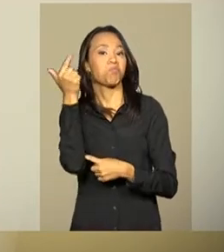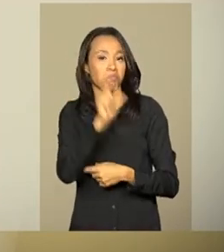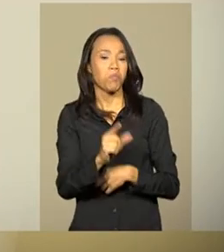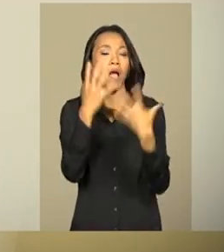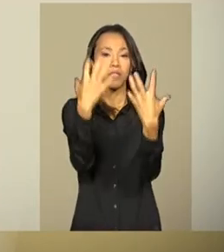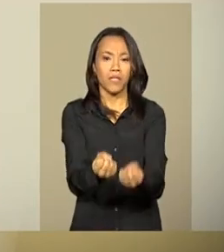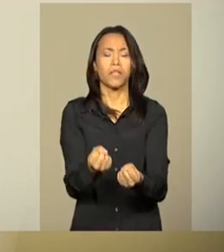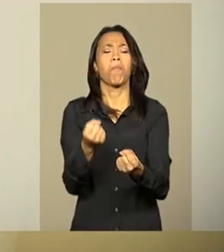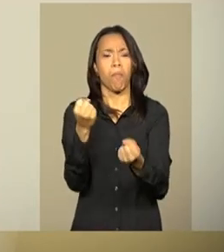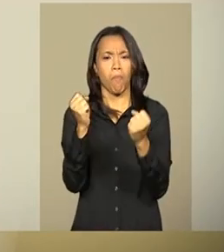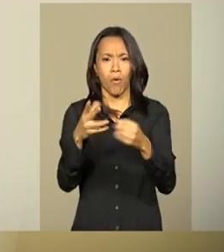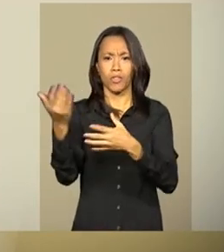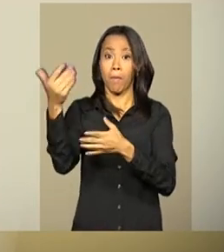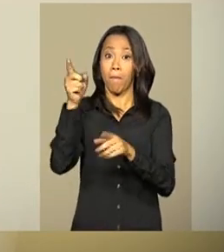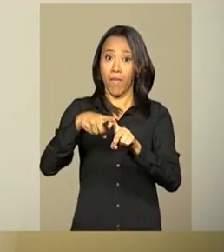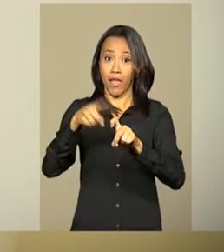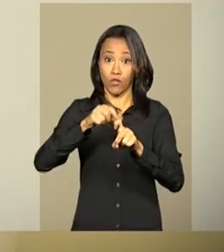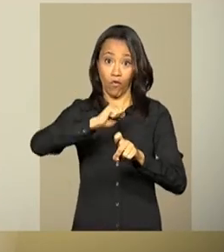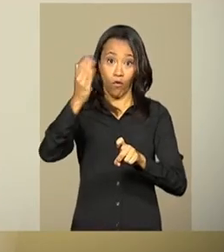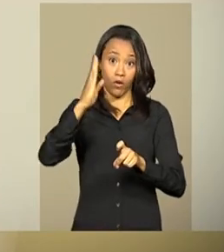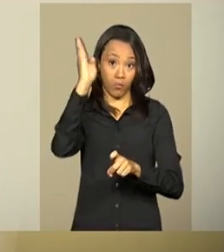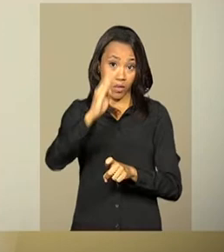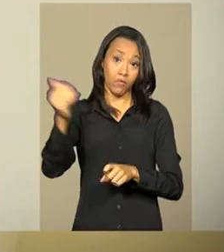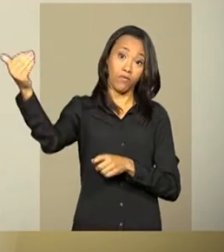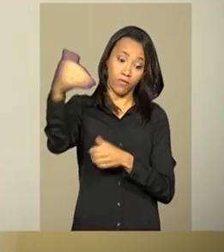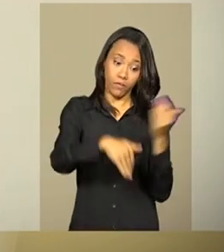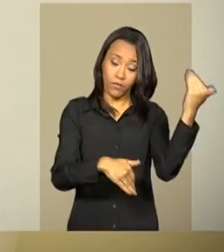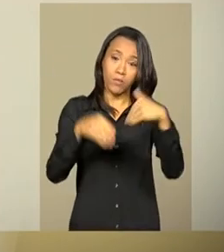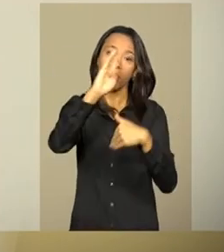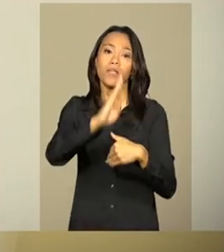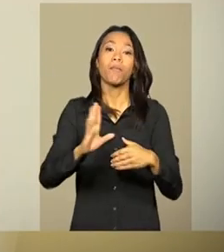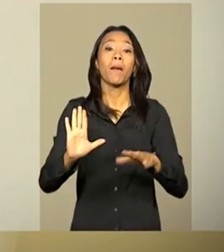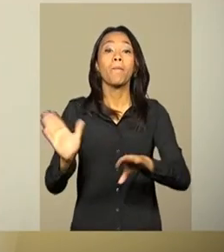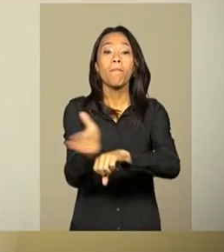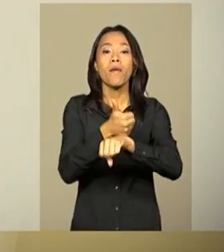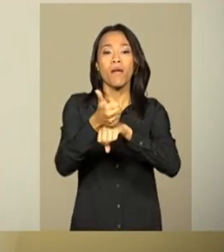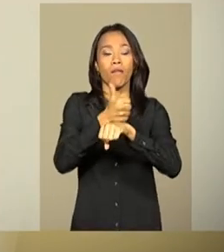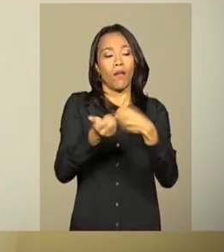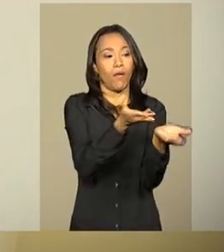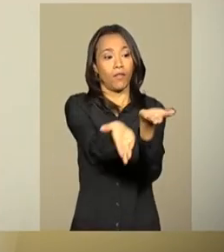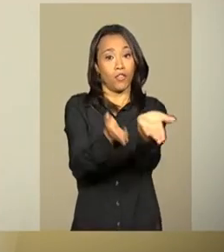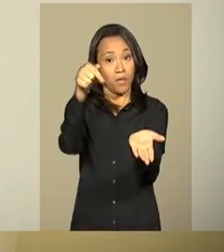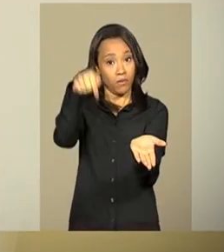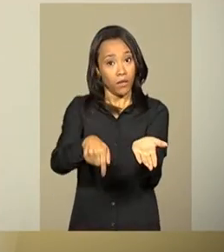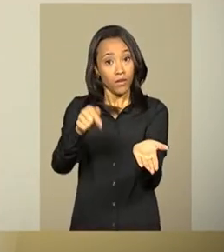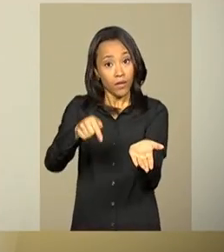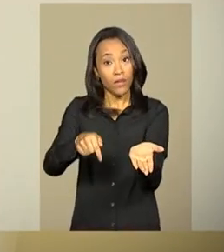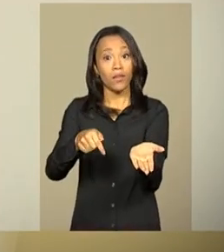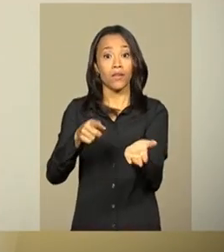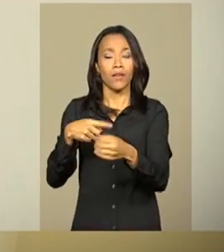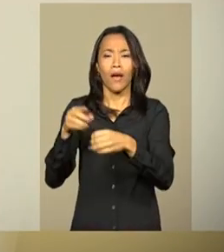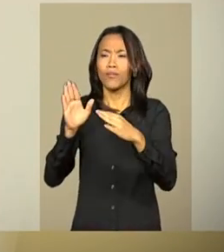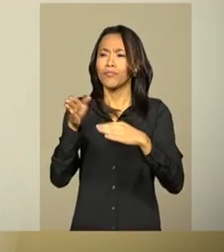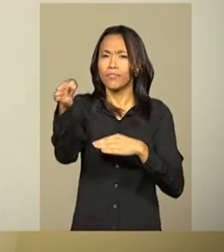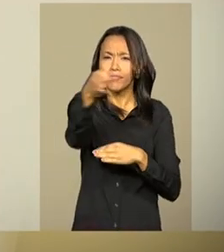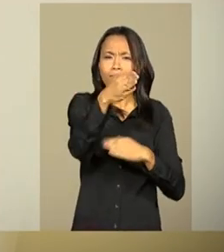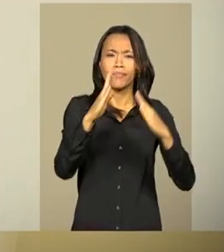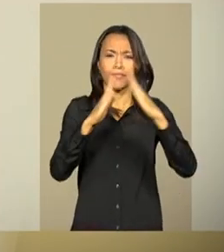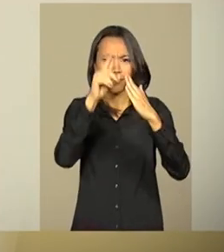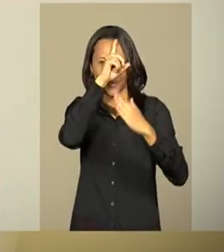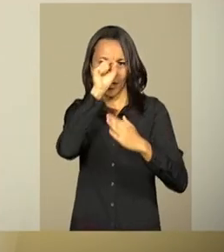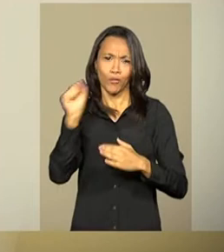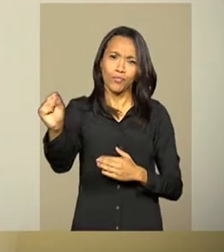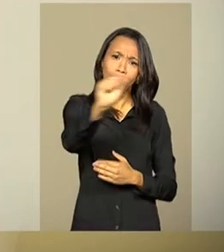médicos formados fora do Brasil para melhorar o atendimento aqui dentro dos nossos postos de saúde